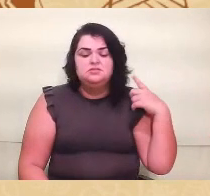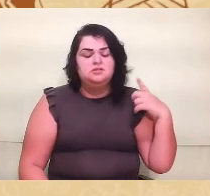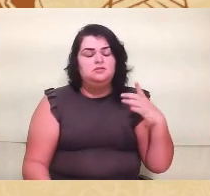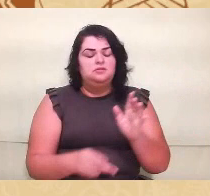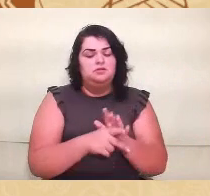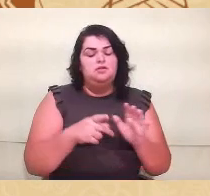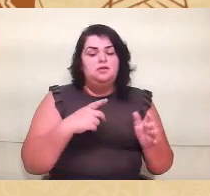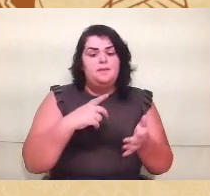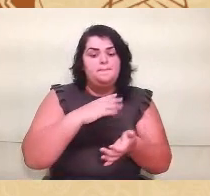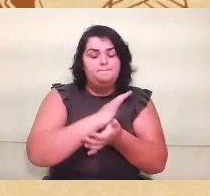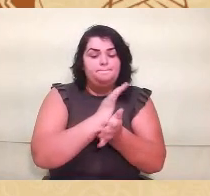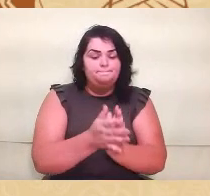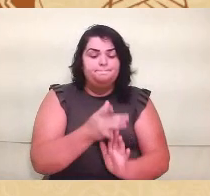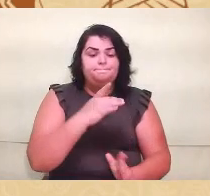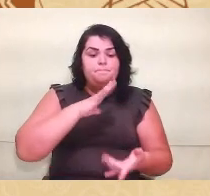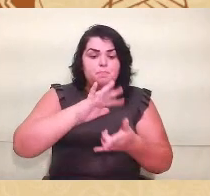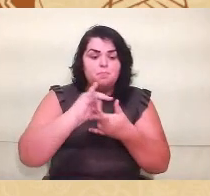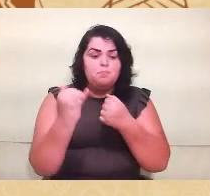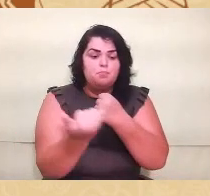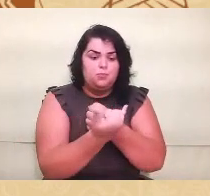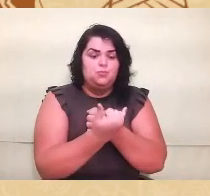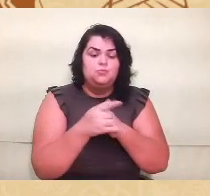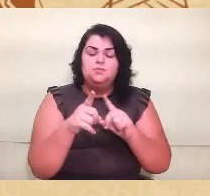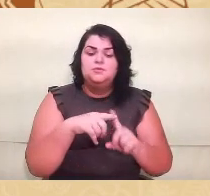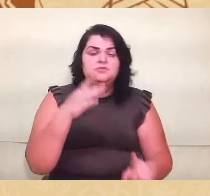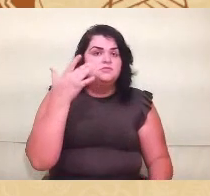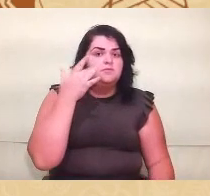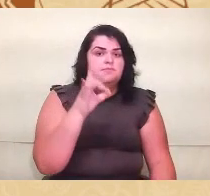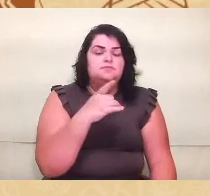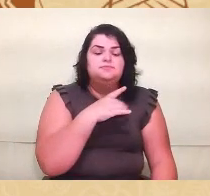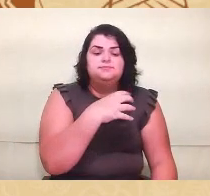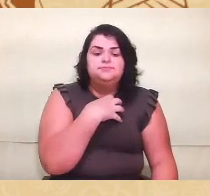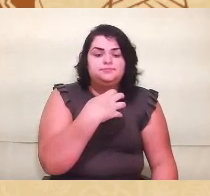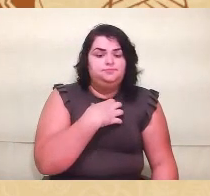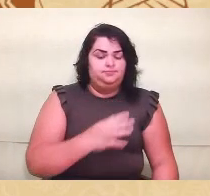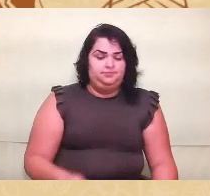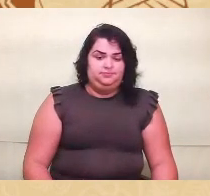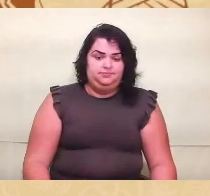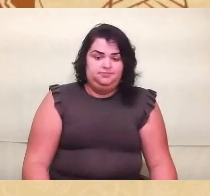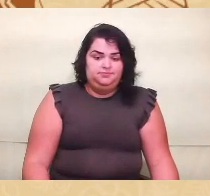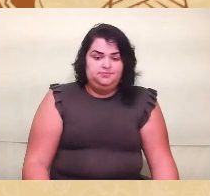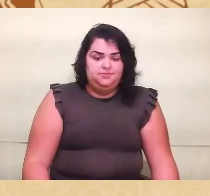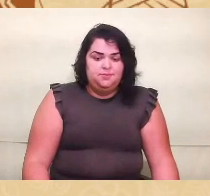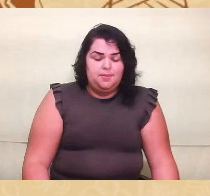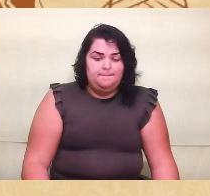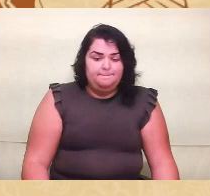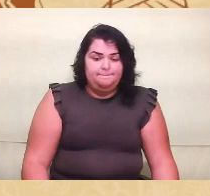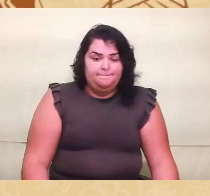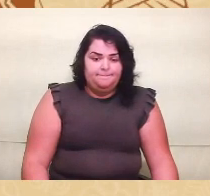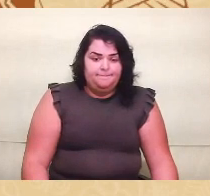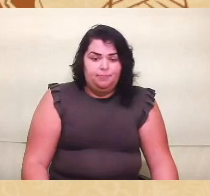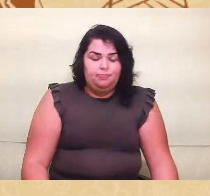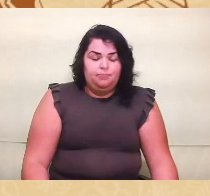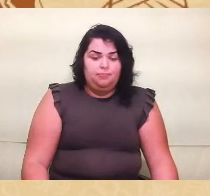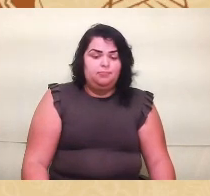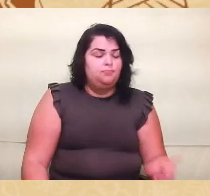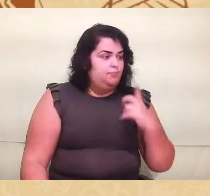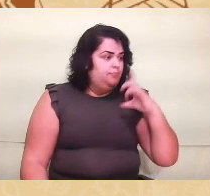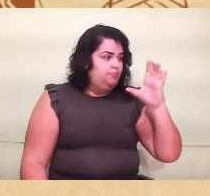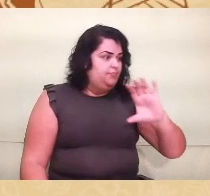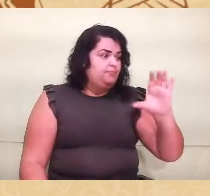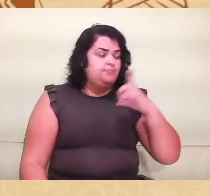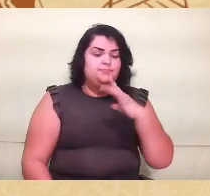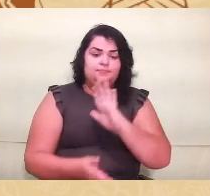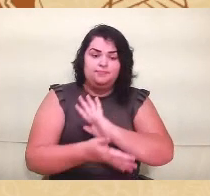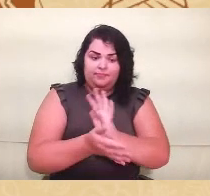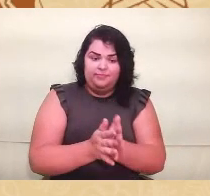mas você não pode saber disso. É proposital. É proposital. Então, o racismo sobre nós é para